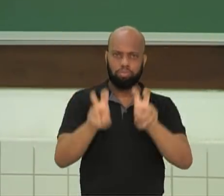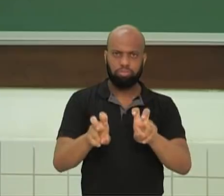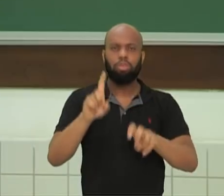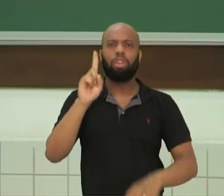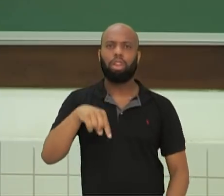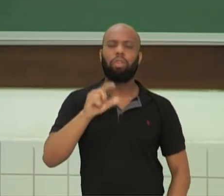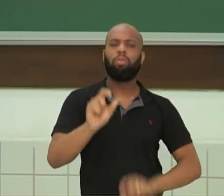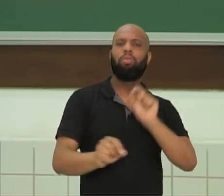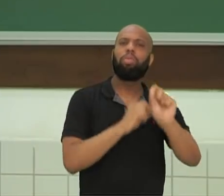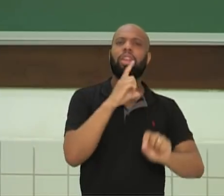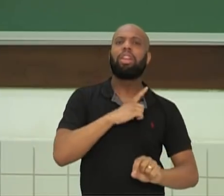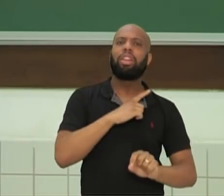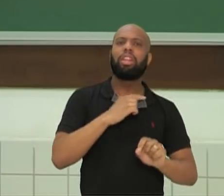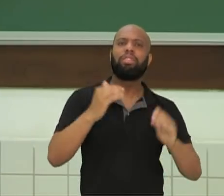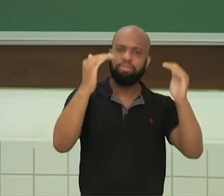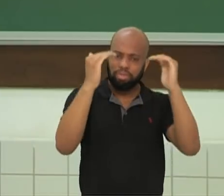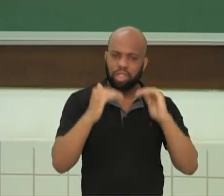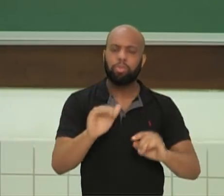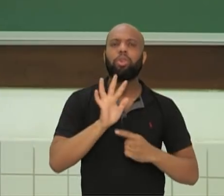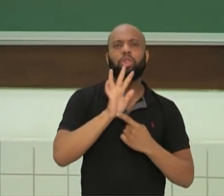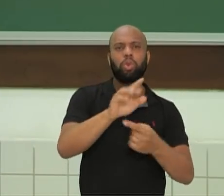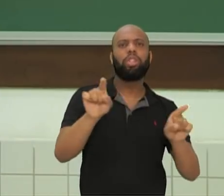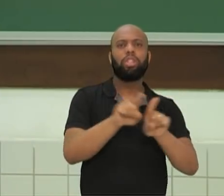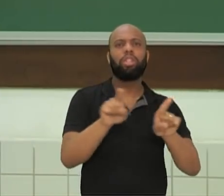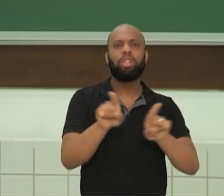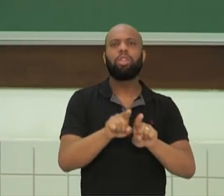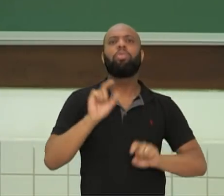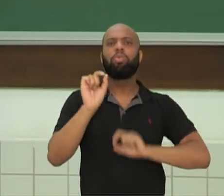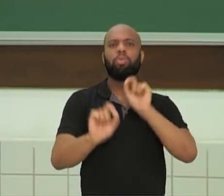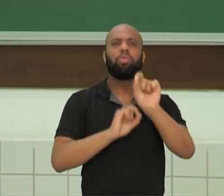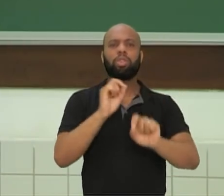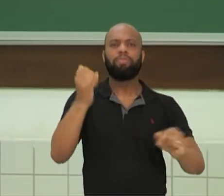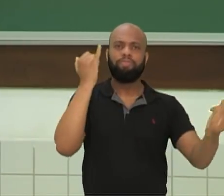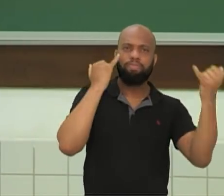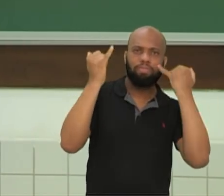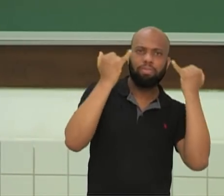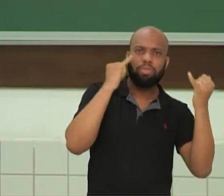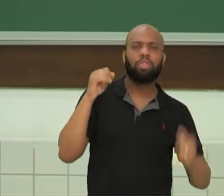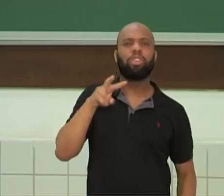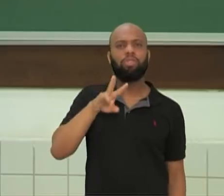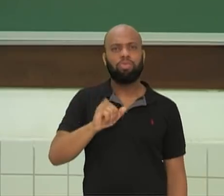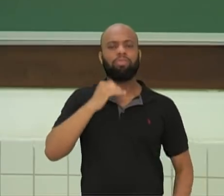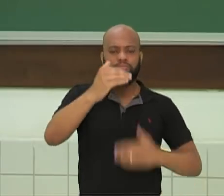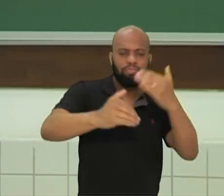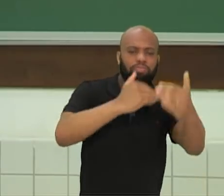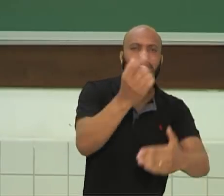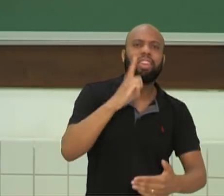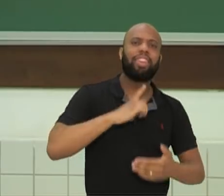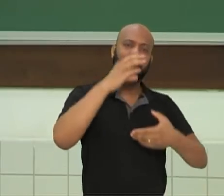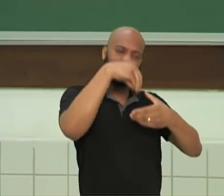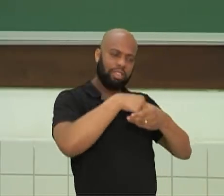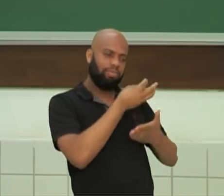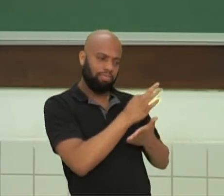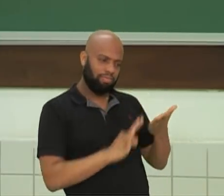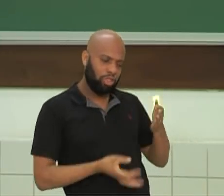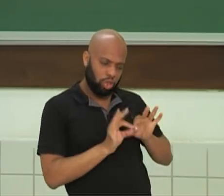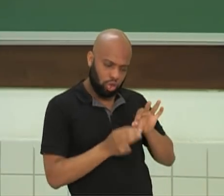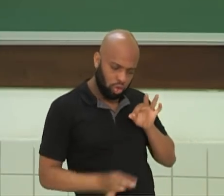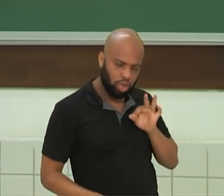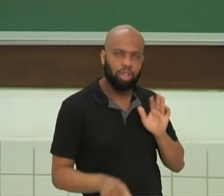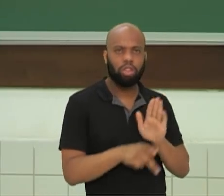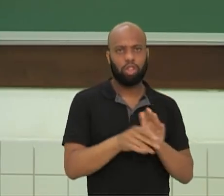subtítulo, que é que vem ali trazendo um pouco para nós as informações que vão ser desenvolvidas no longo do texto